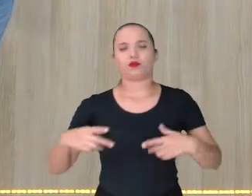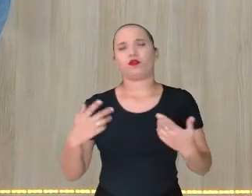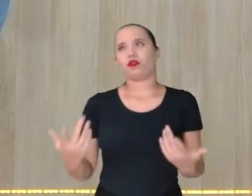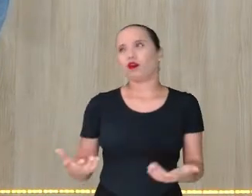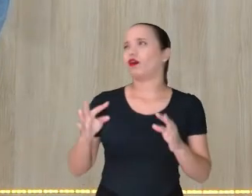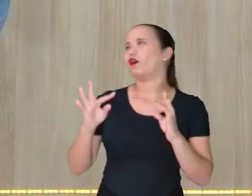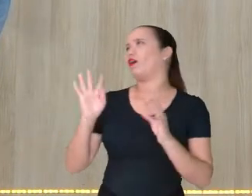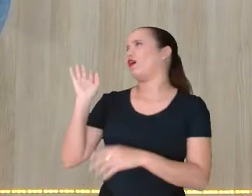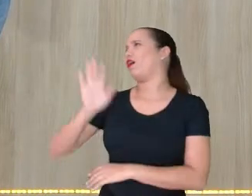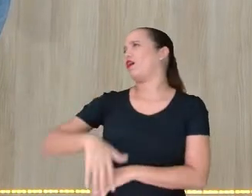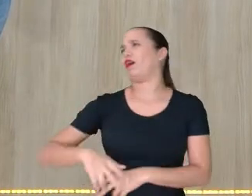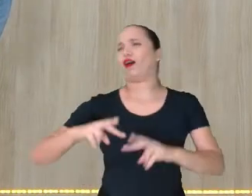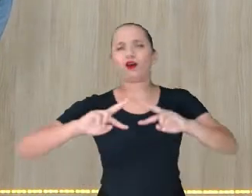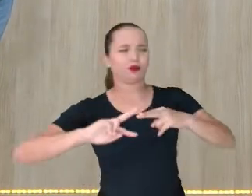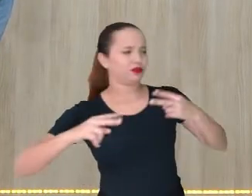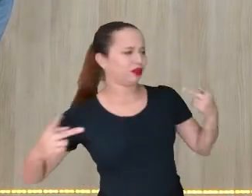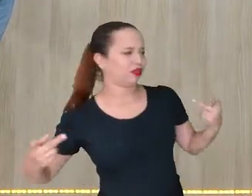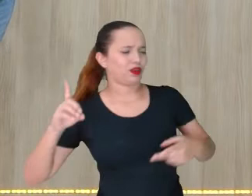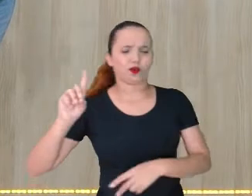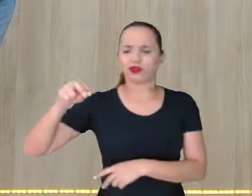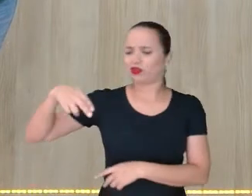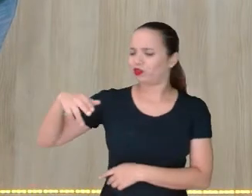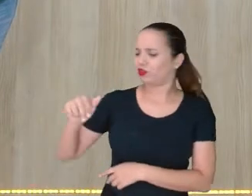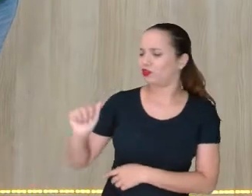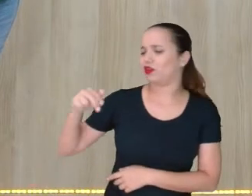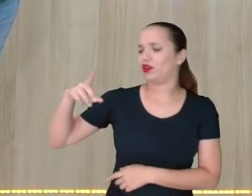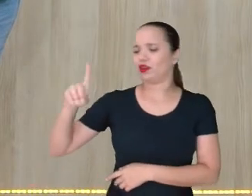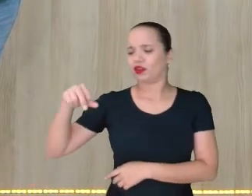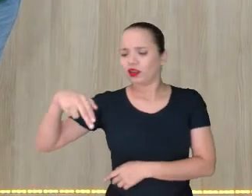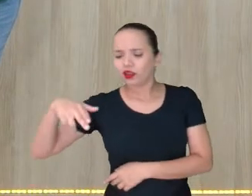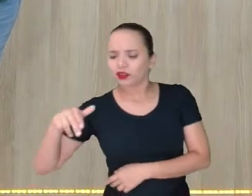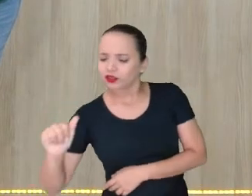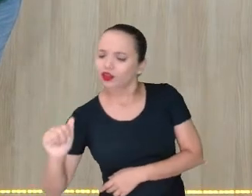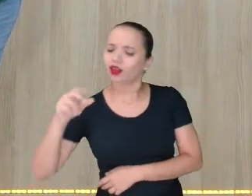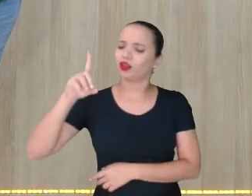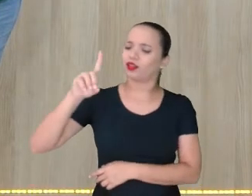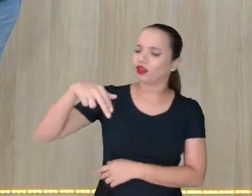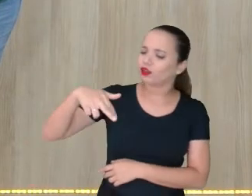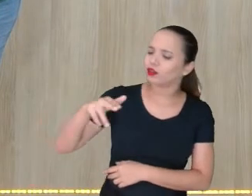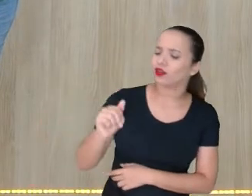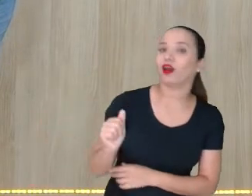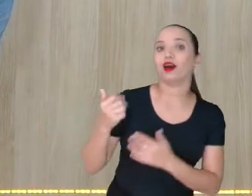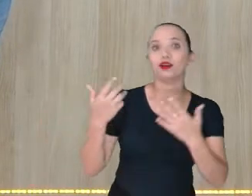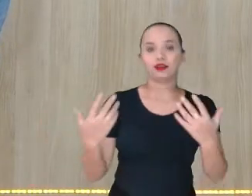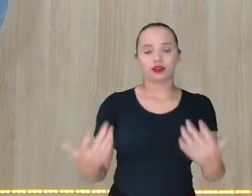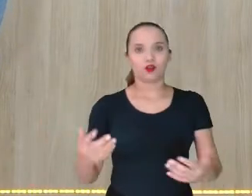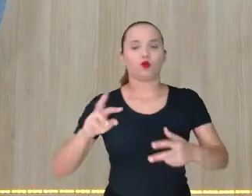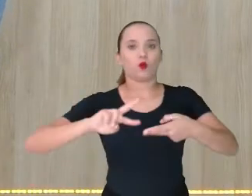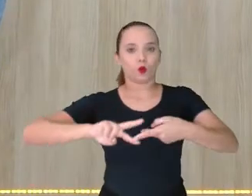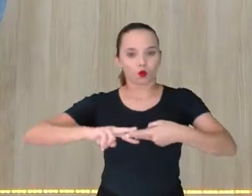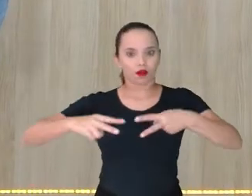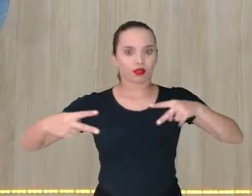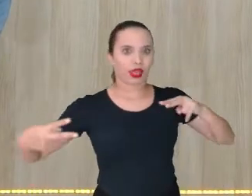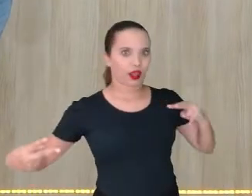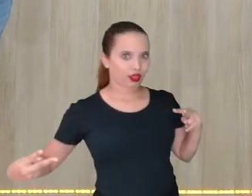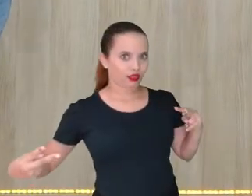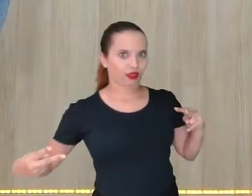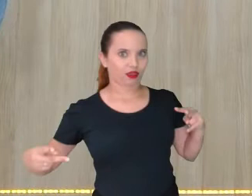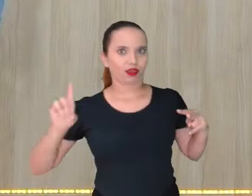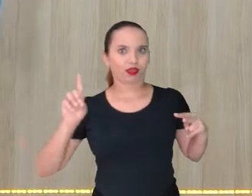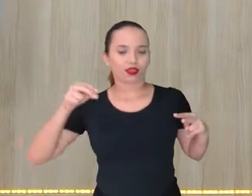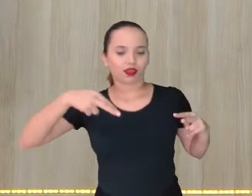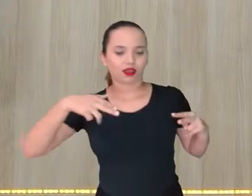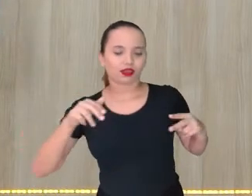o DNA, não sei o quê, né? Uma conversa, com certeza vocês já falaram disso. Então, o DNA, ele contém